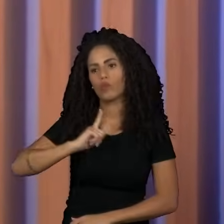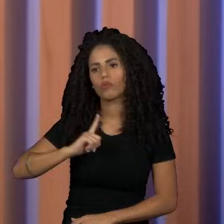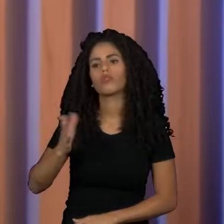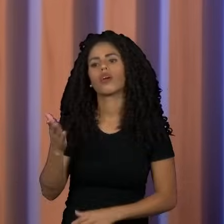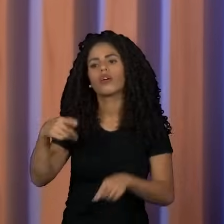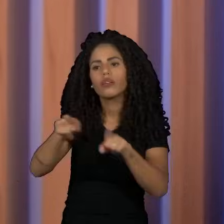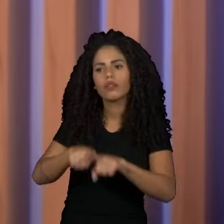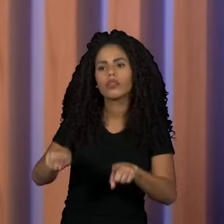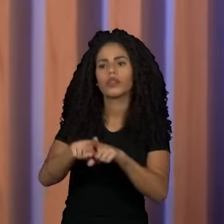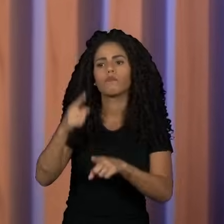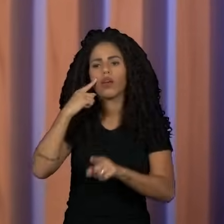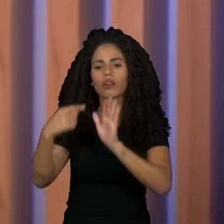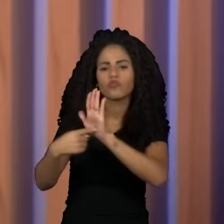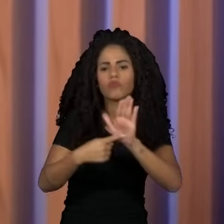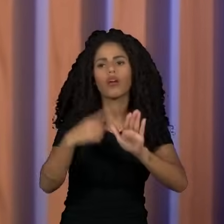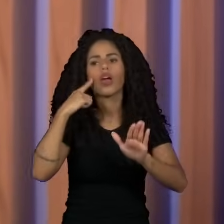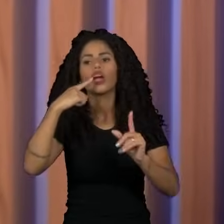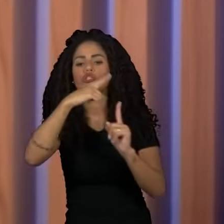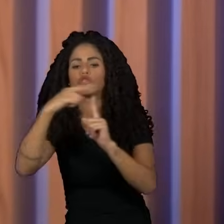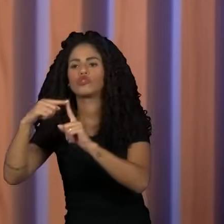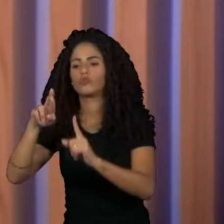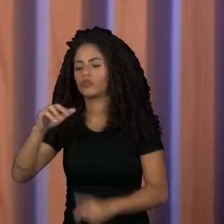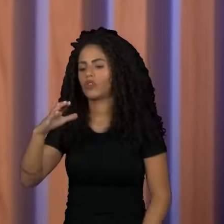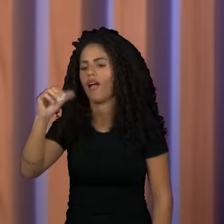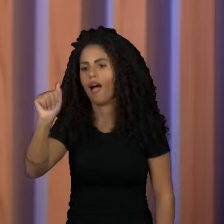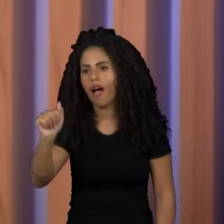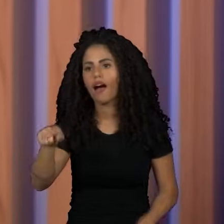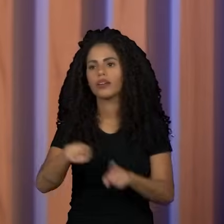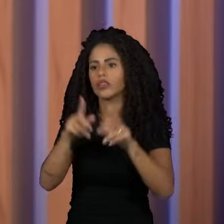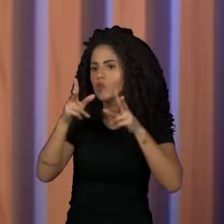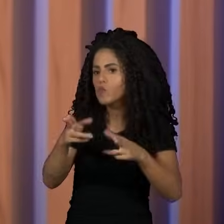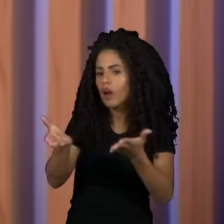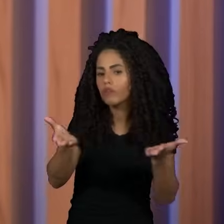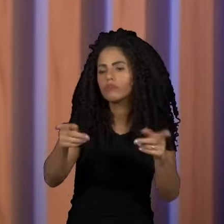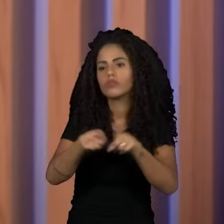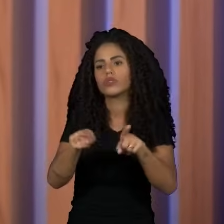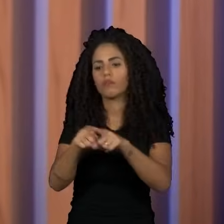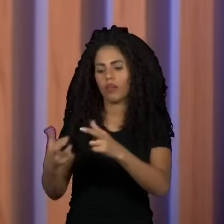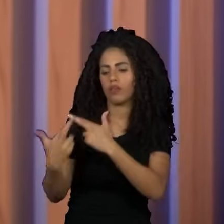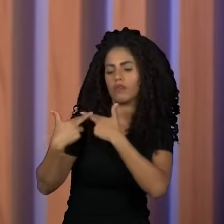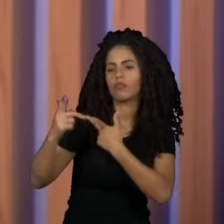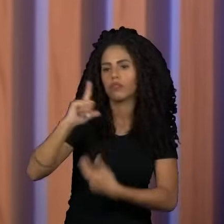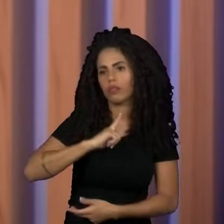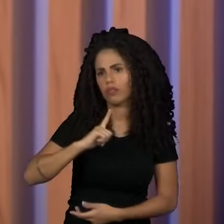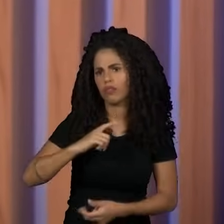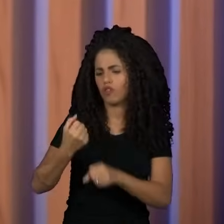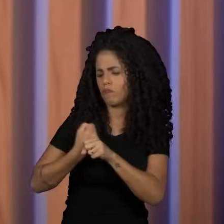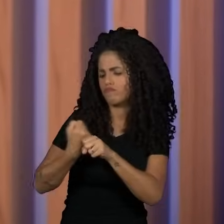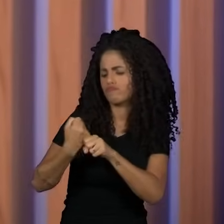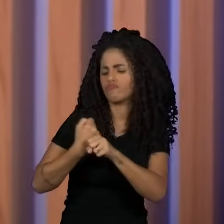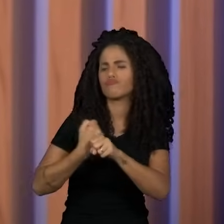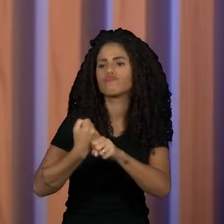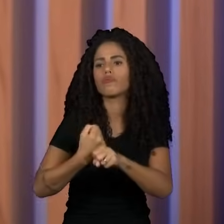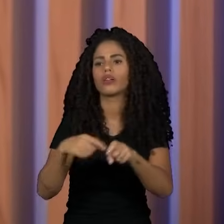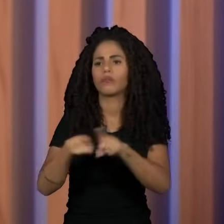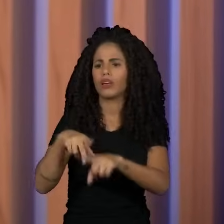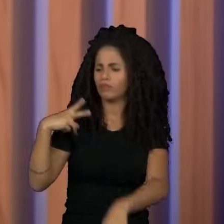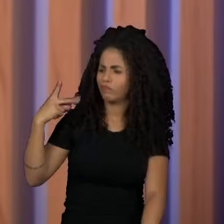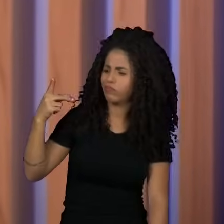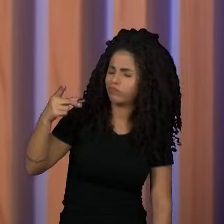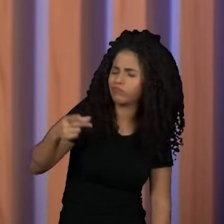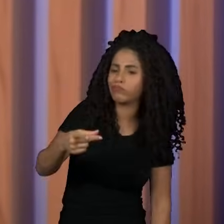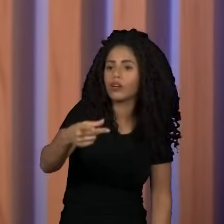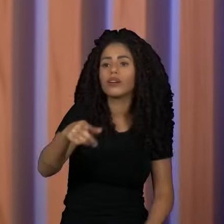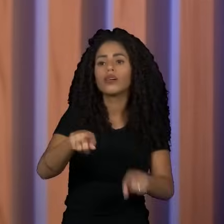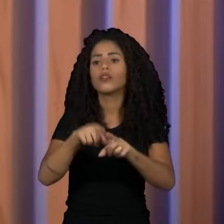tipo da raça, né? Porque, como mostrou o Border Collie, já é um cachorro que tem funções, né? Há anos, há séculos, não sei,